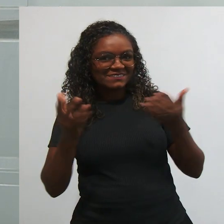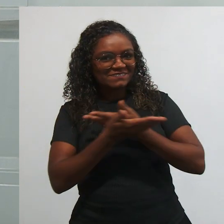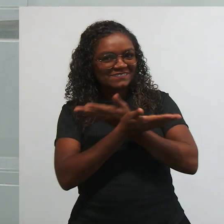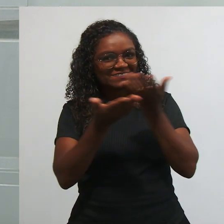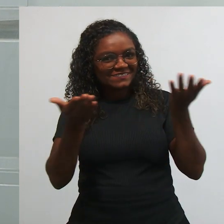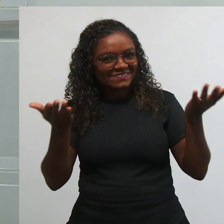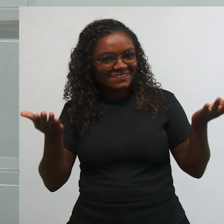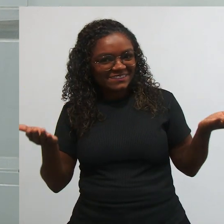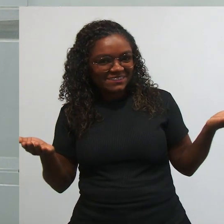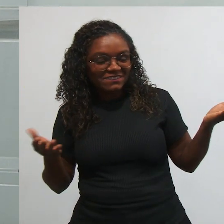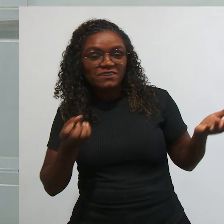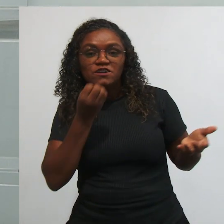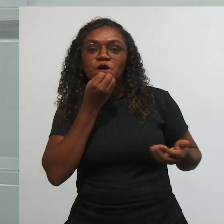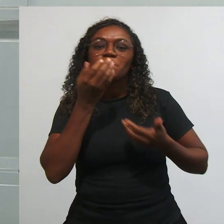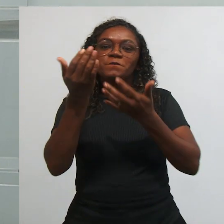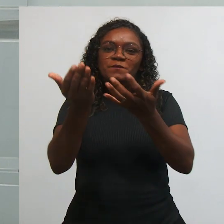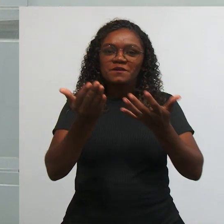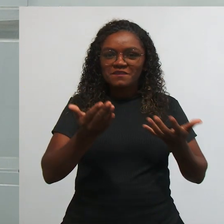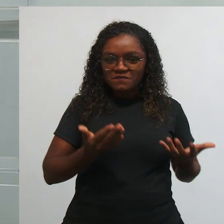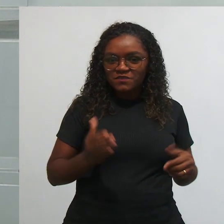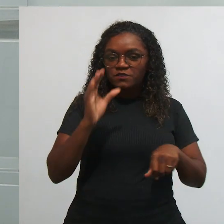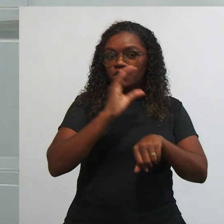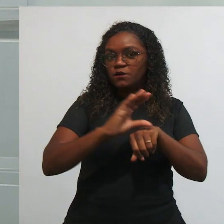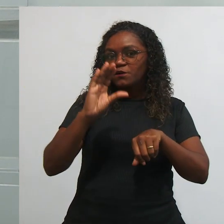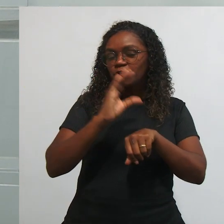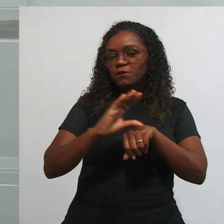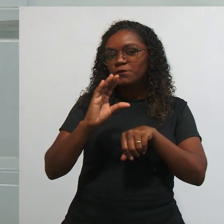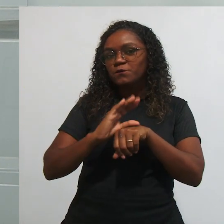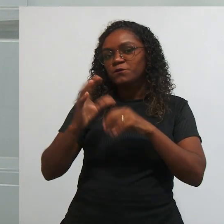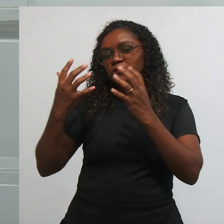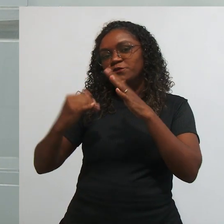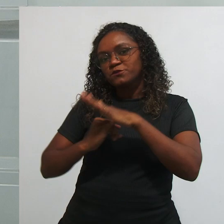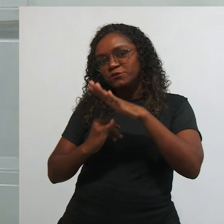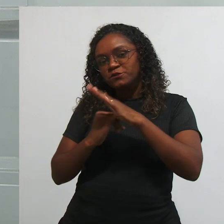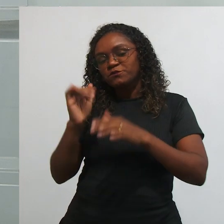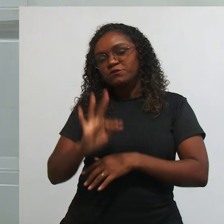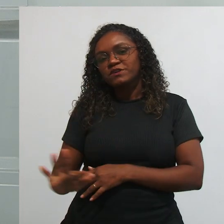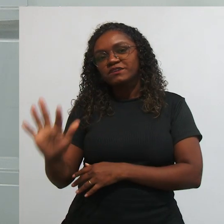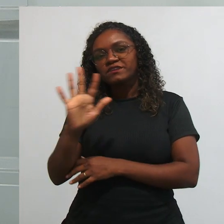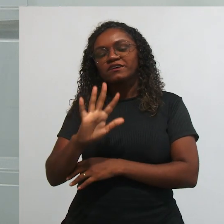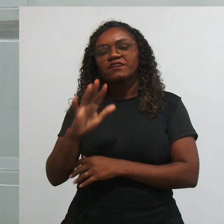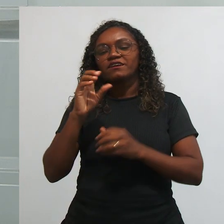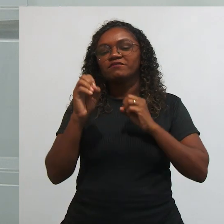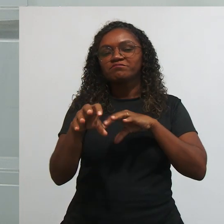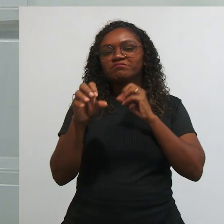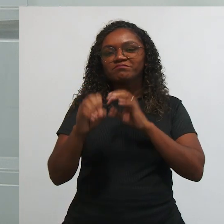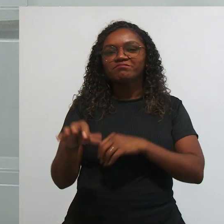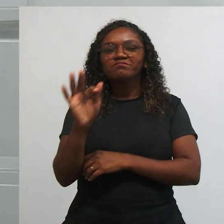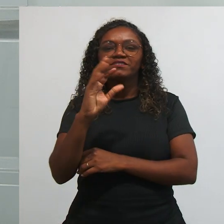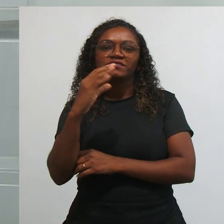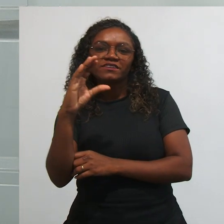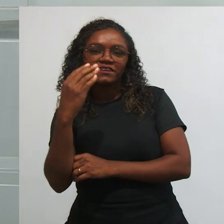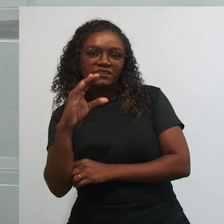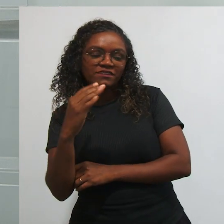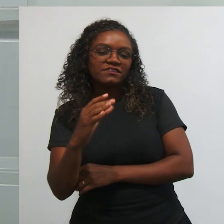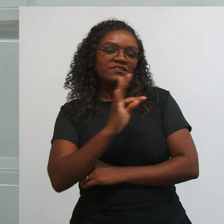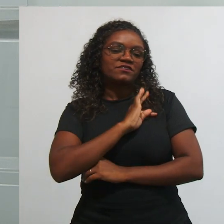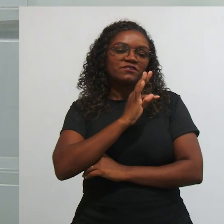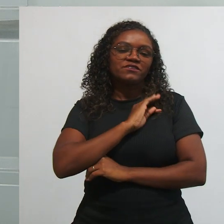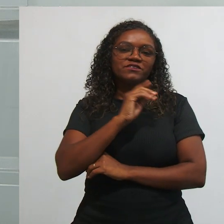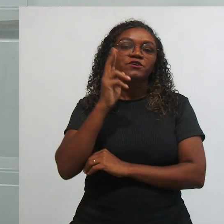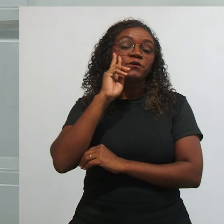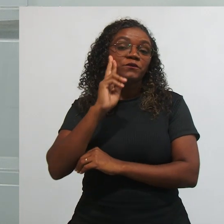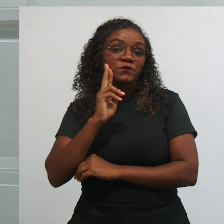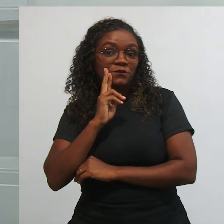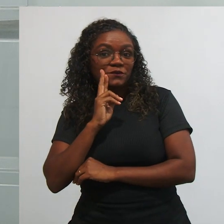Saudações, pessoas! Sejam bem-vindos aos cursos do Instituto Federal de Educação, Ciência e Tecnologia de Rondônia, o IFRO,